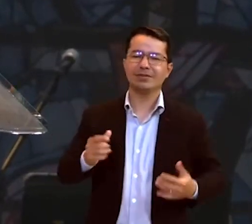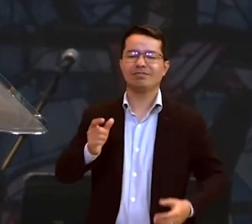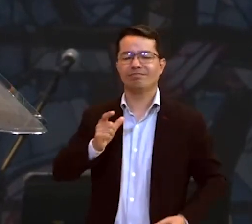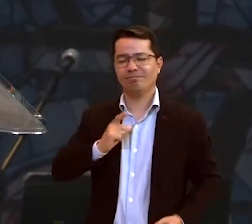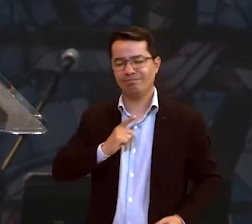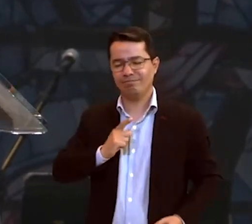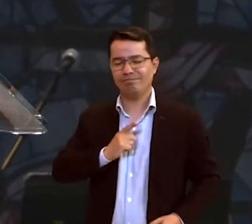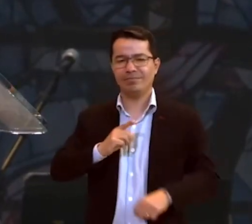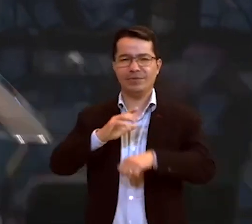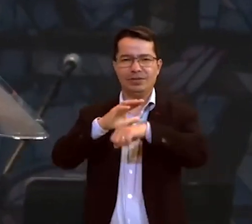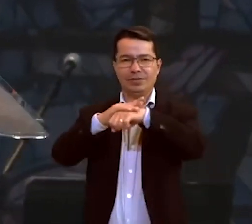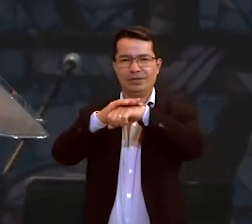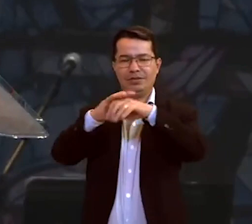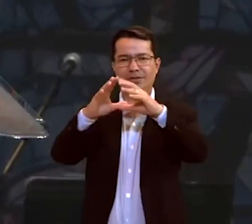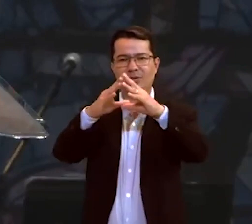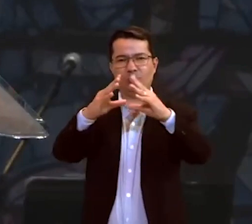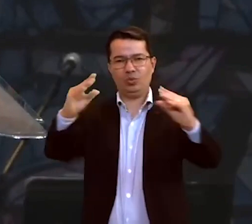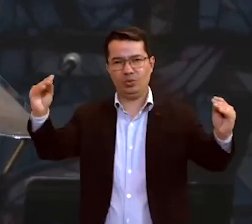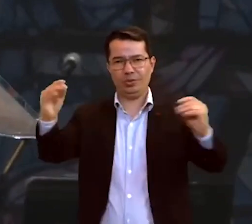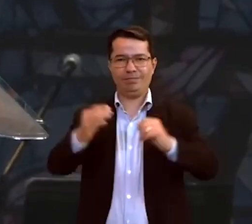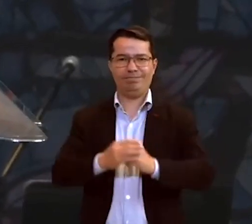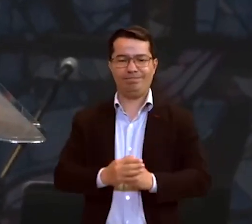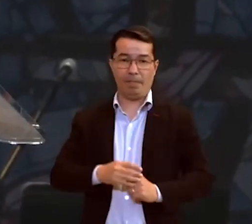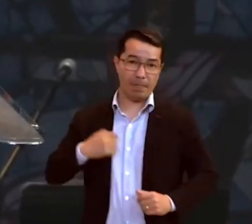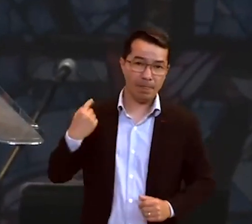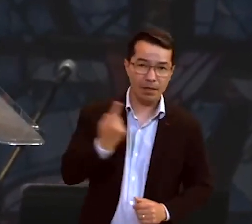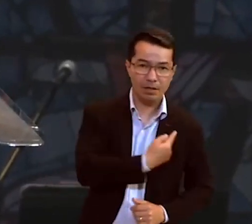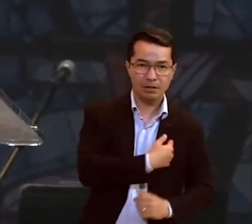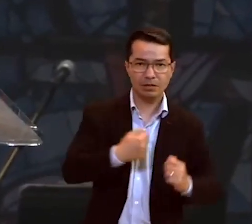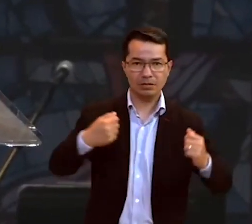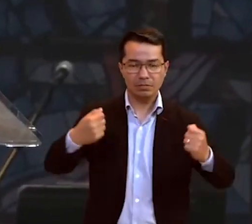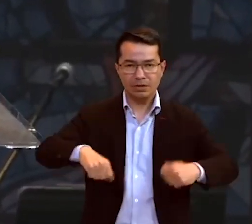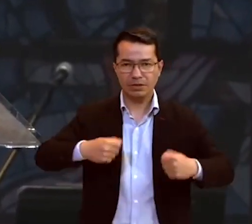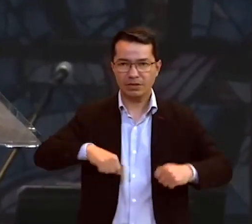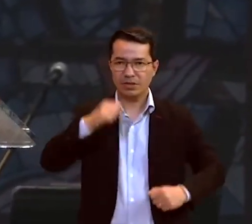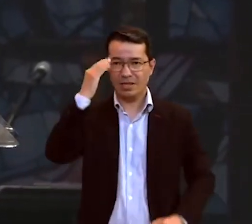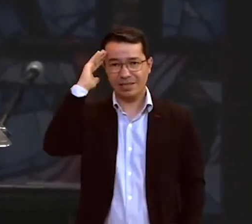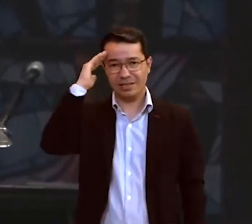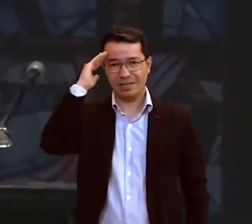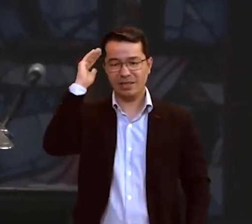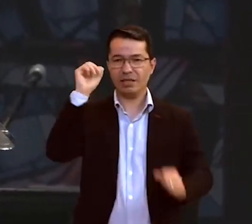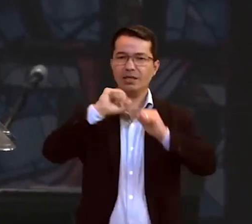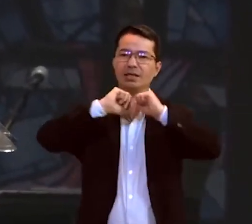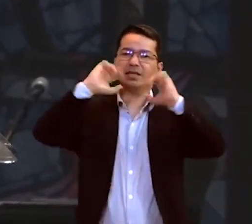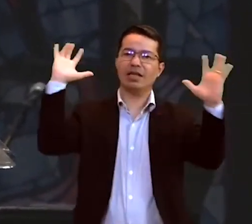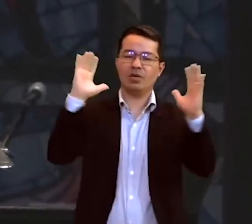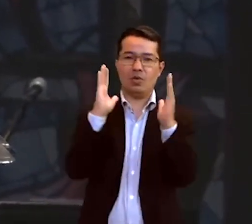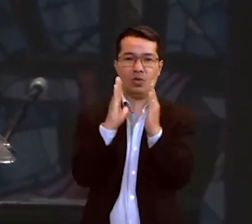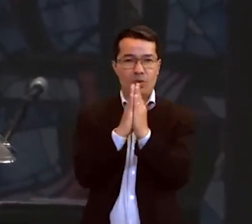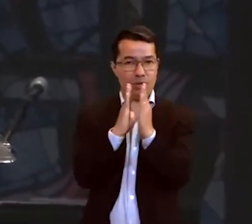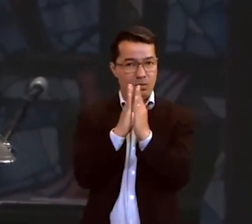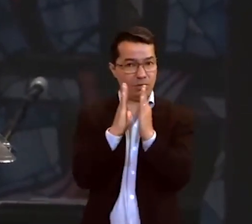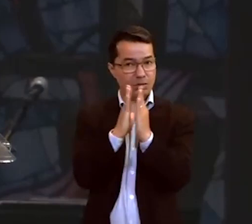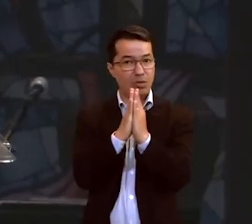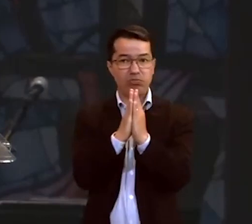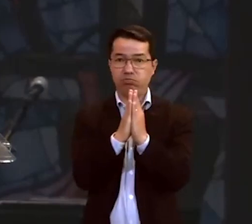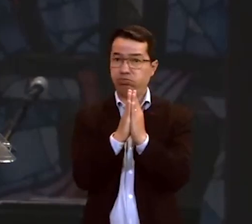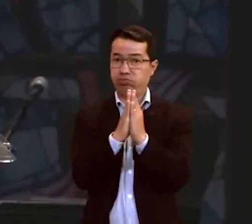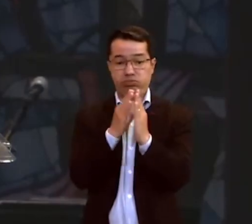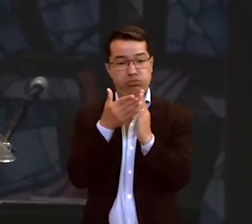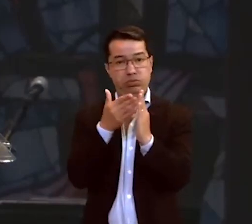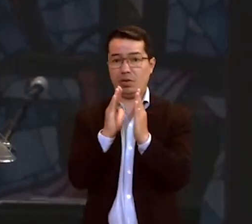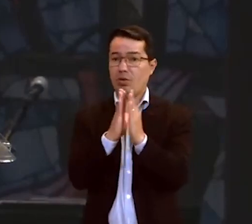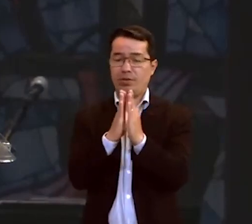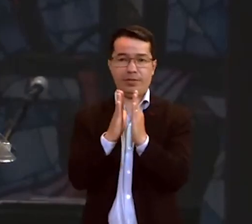cura, e nós precisamos entender que a oração é a chave, a oração é a forma que